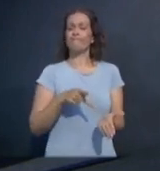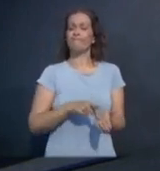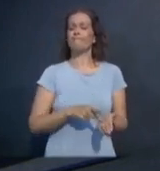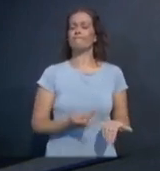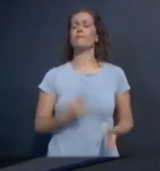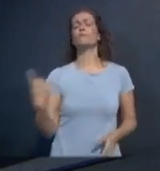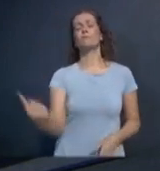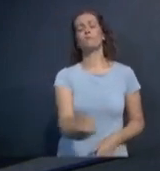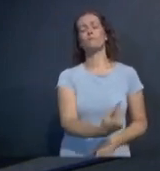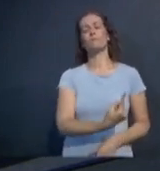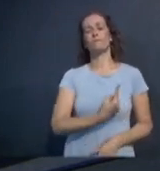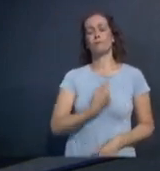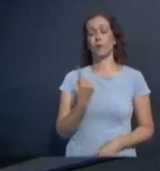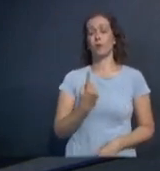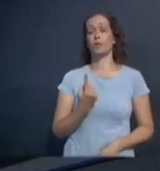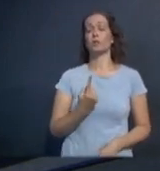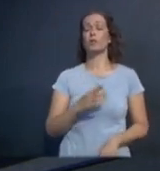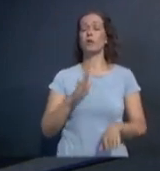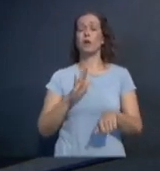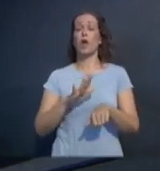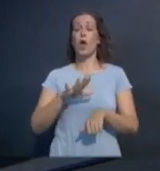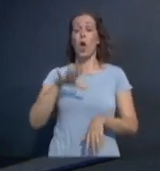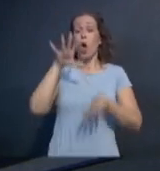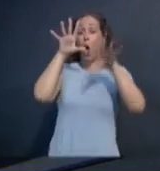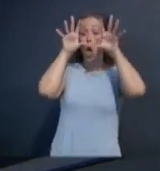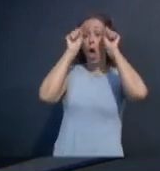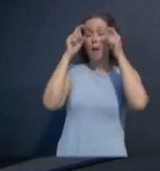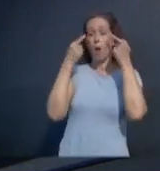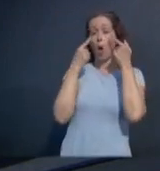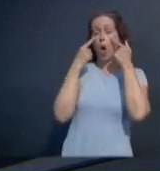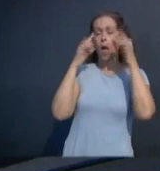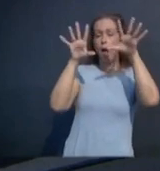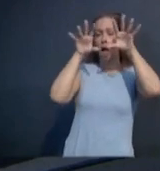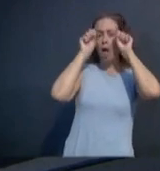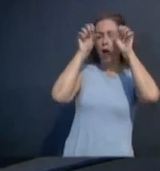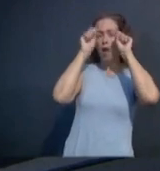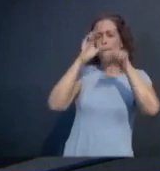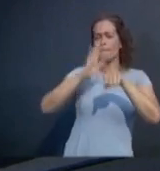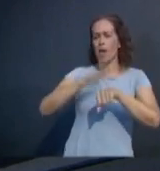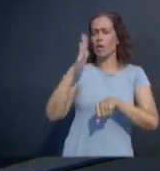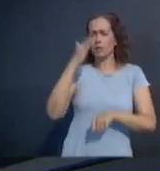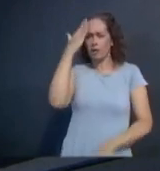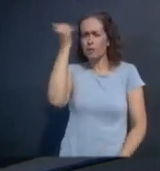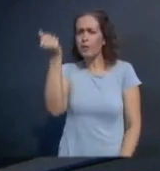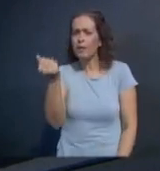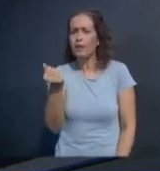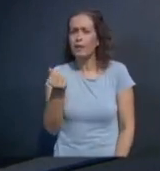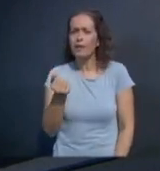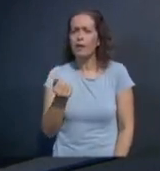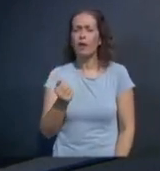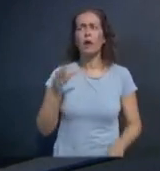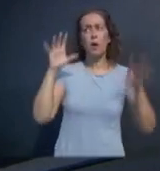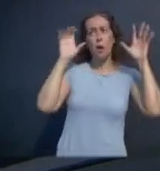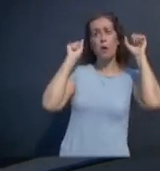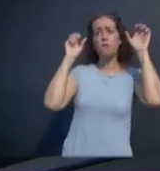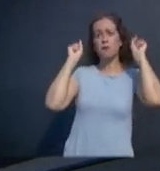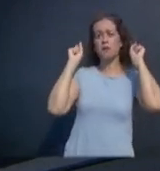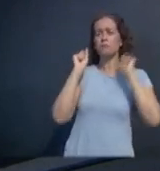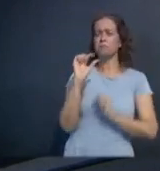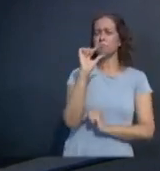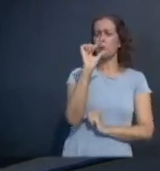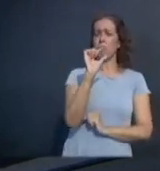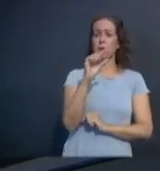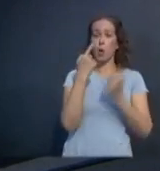nós ouvimos mais com os olhos do que com os ouvidos? Nós ouvimos com os olhos,